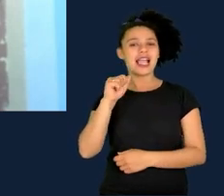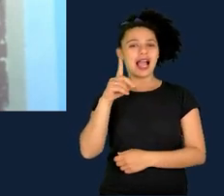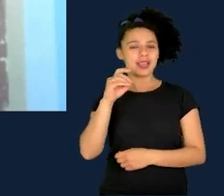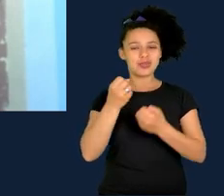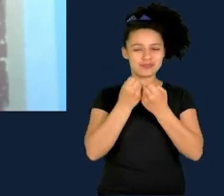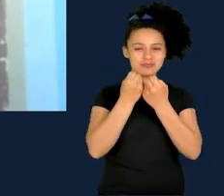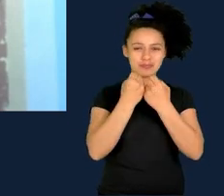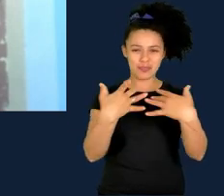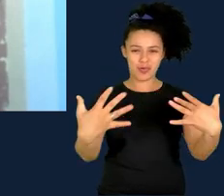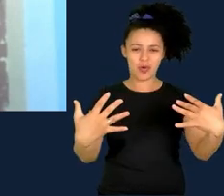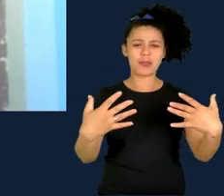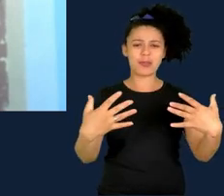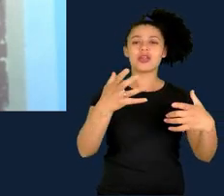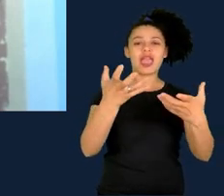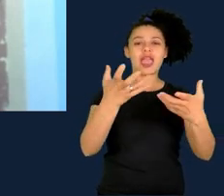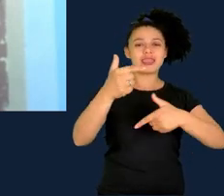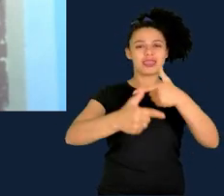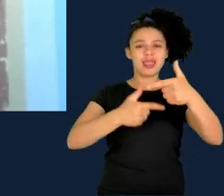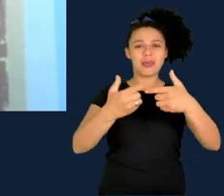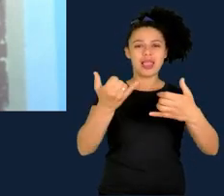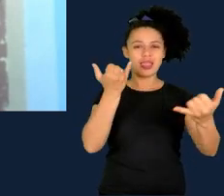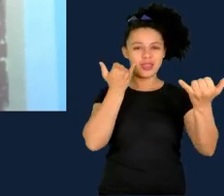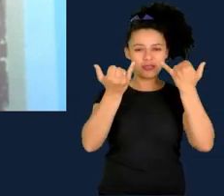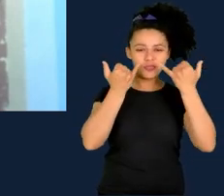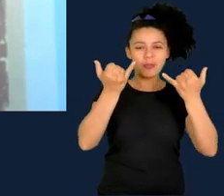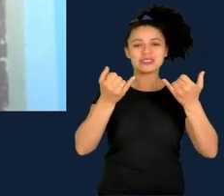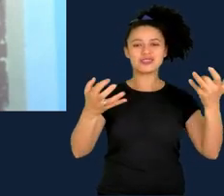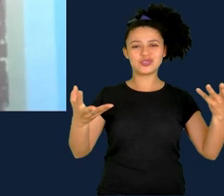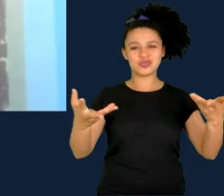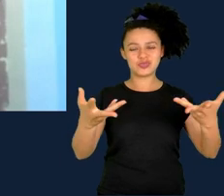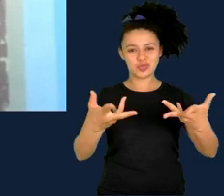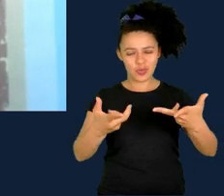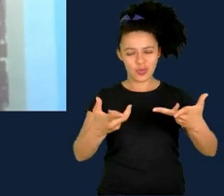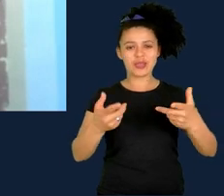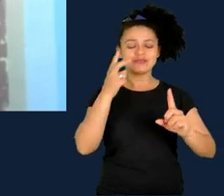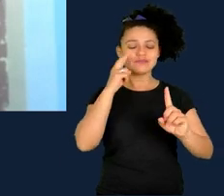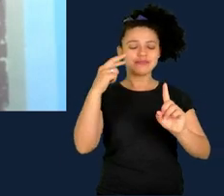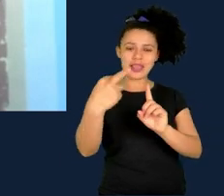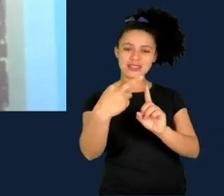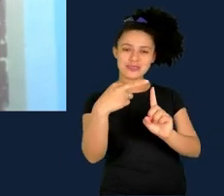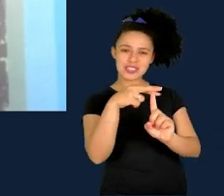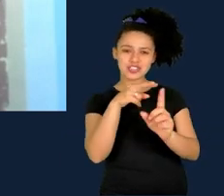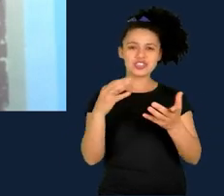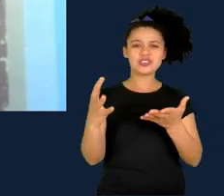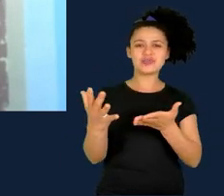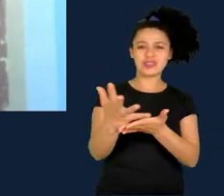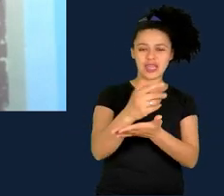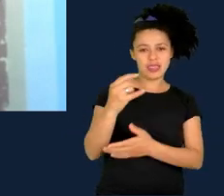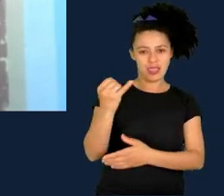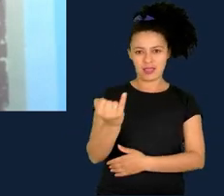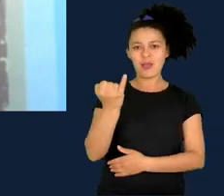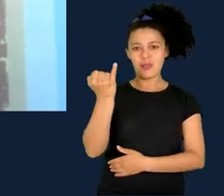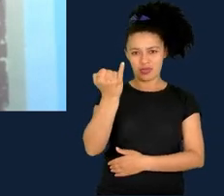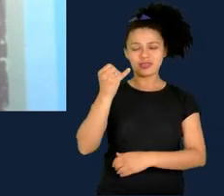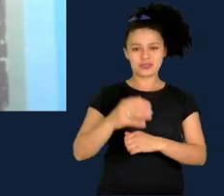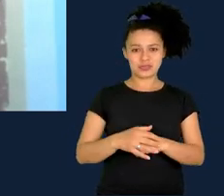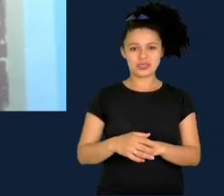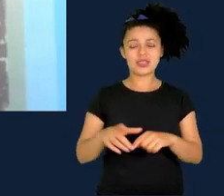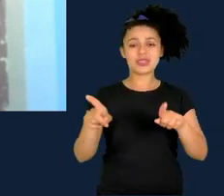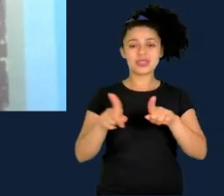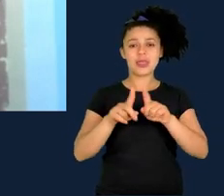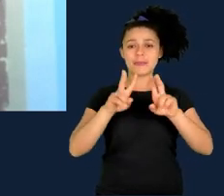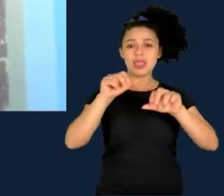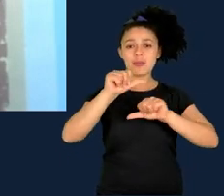de trabalhar com informação de qualidade, e claro, essa perspectiva do dado que é tão importante nessa conferência e a mudança